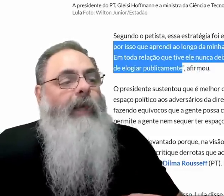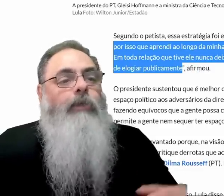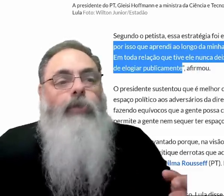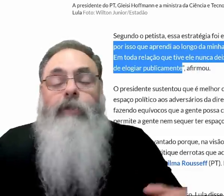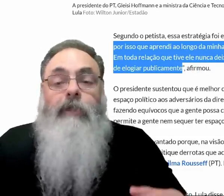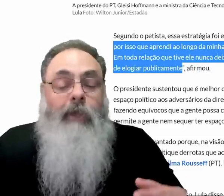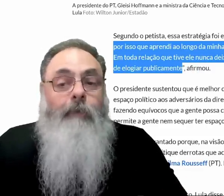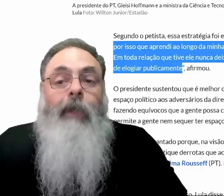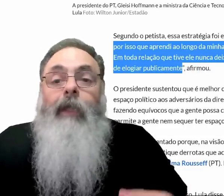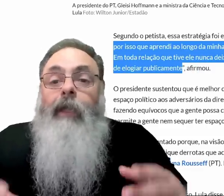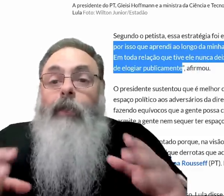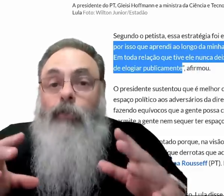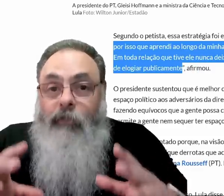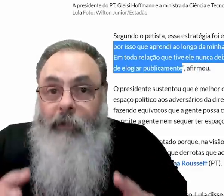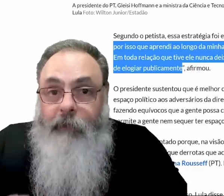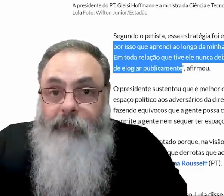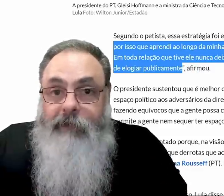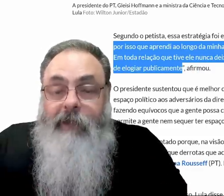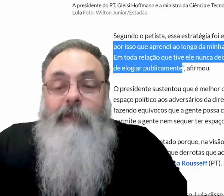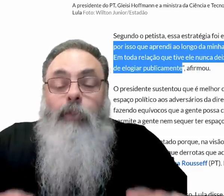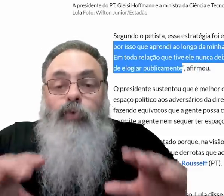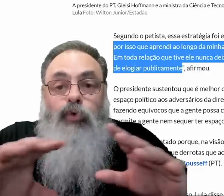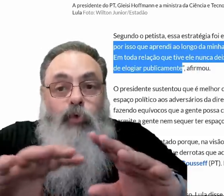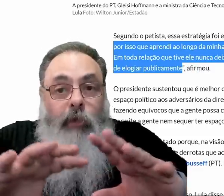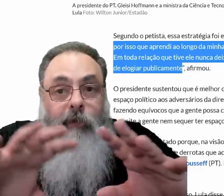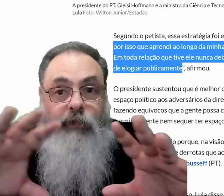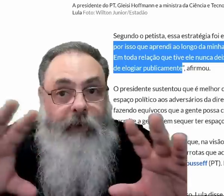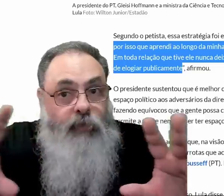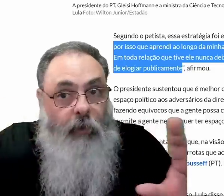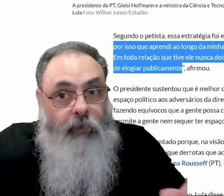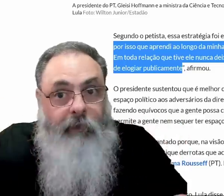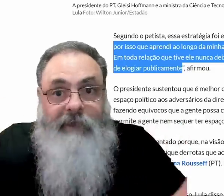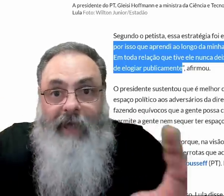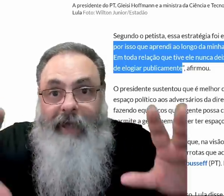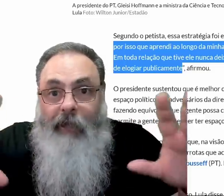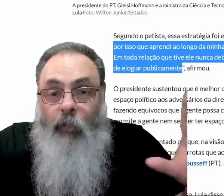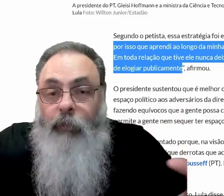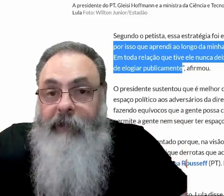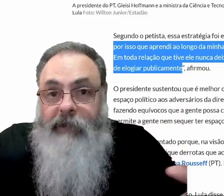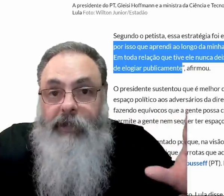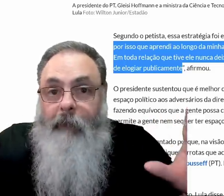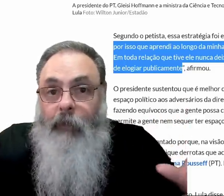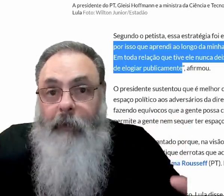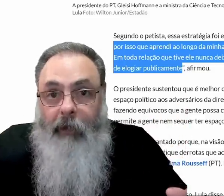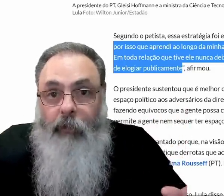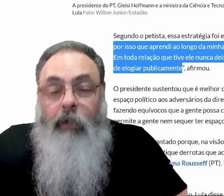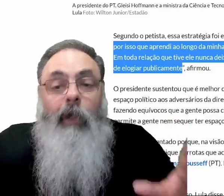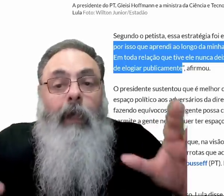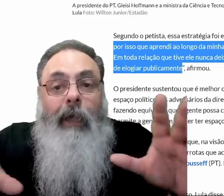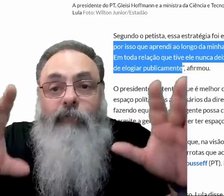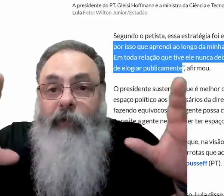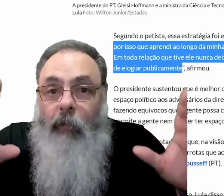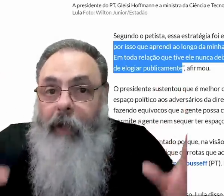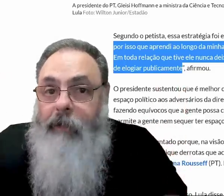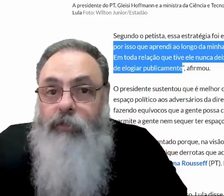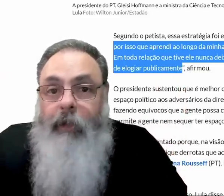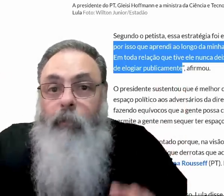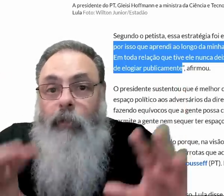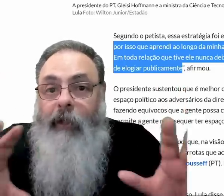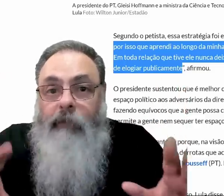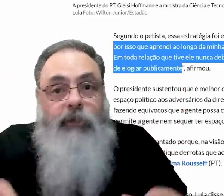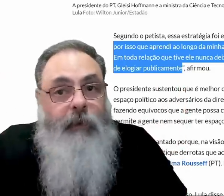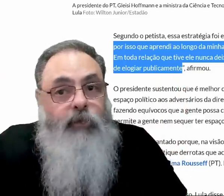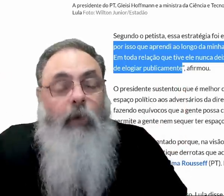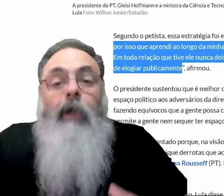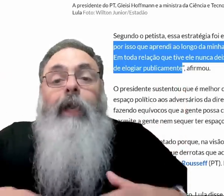publicamente coisa e tal eu tô falando para vocês o sonho Desse pessoal toda essa galera Comunista de cabelo branco é Fidel Castro